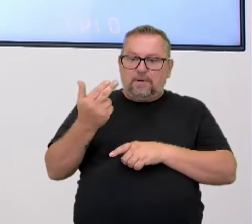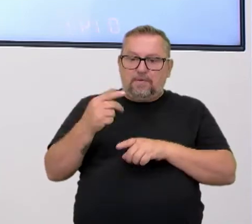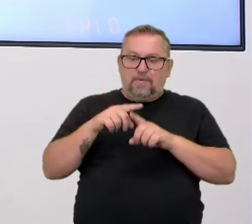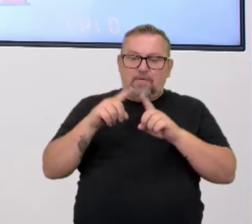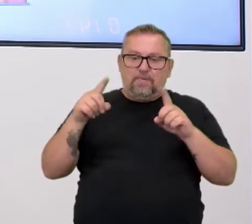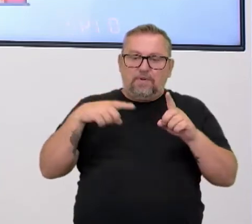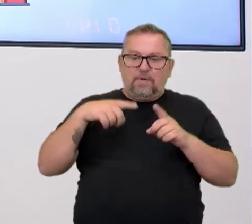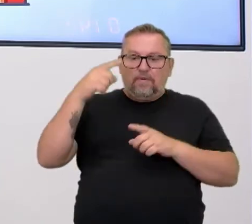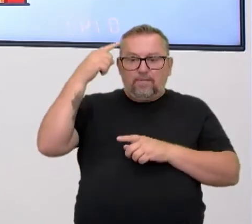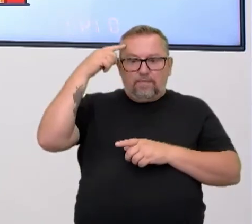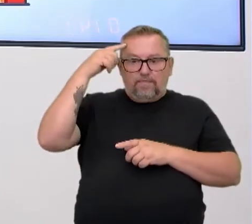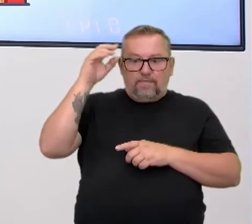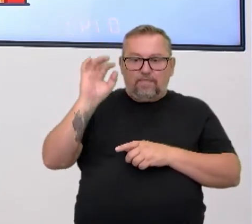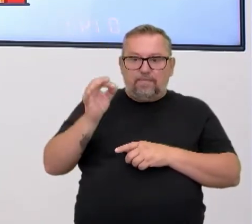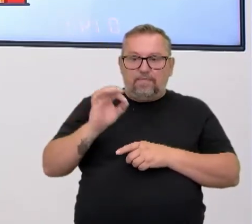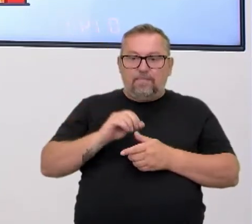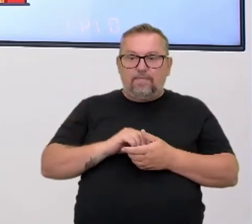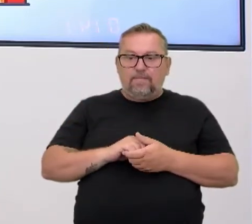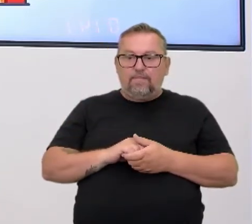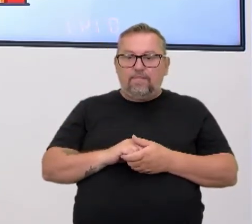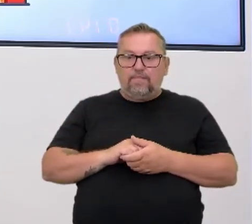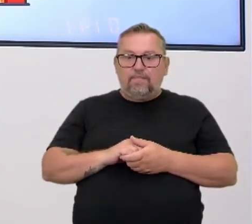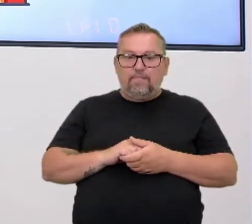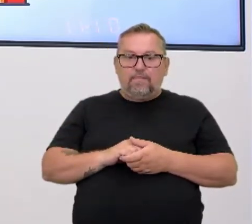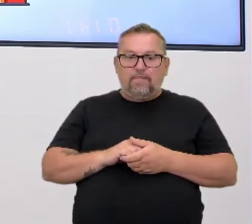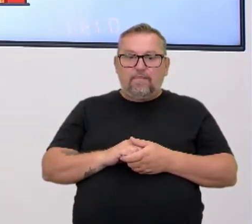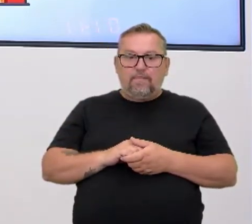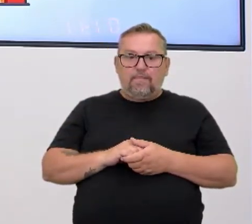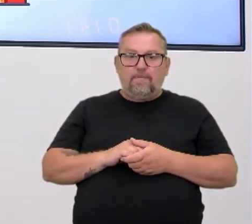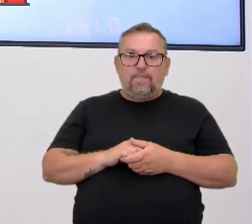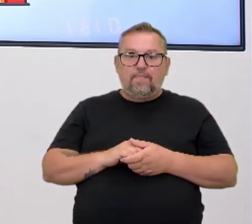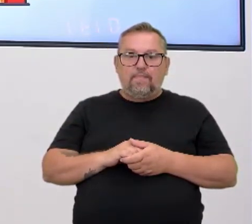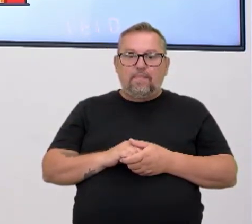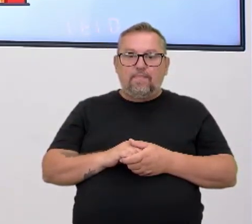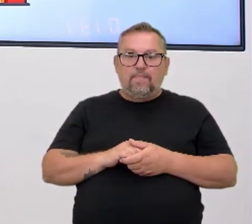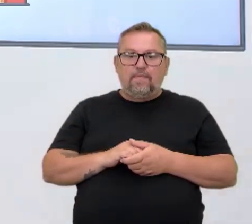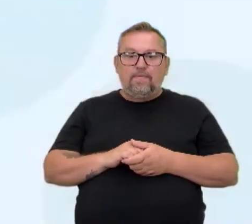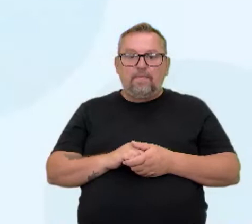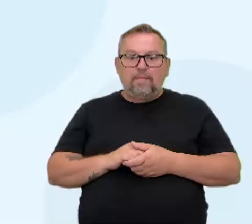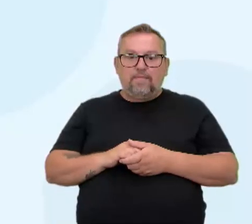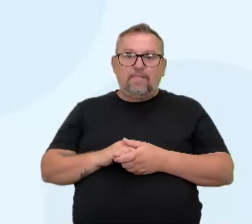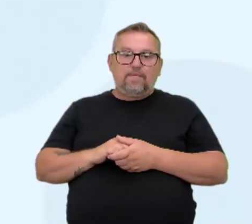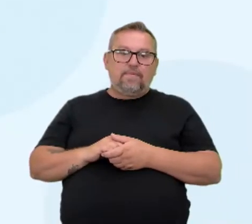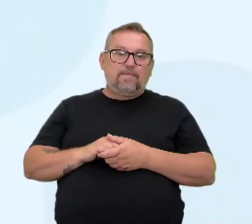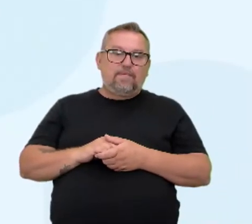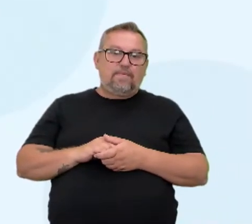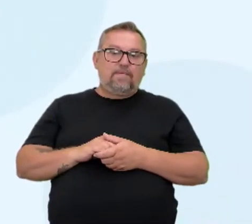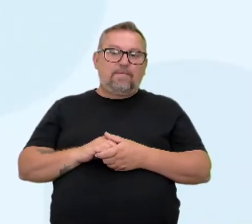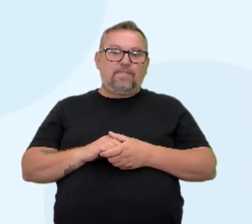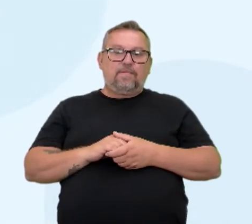só ideias mesmo. Então, em vez daquelas caixinhas,